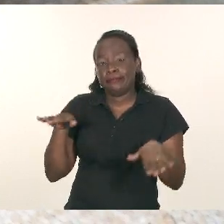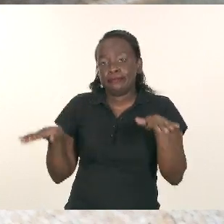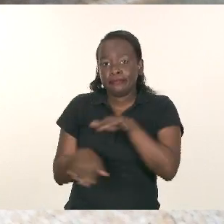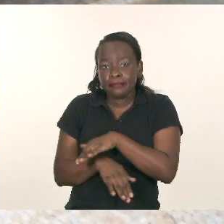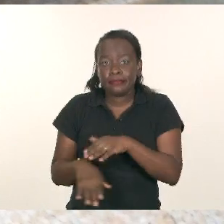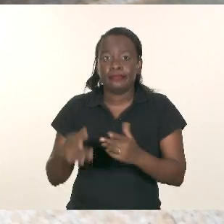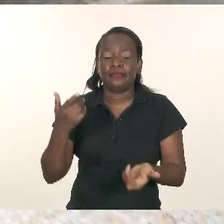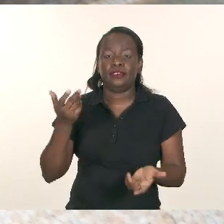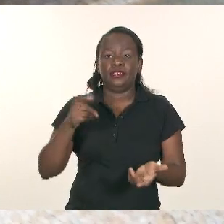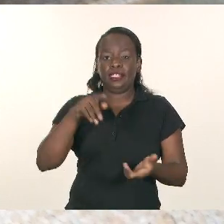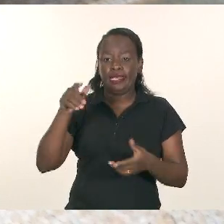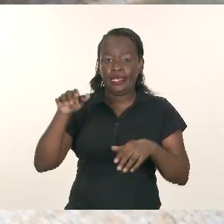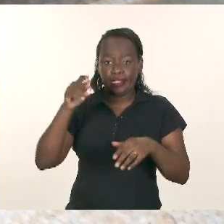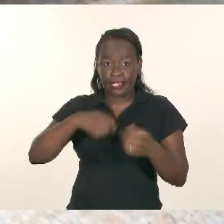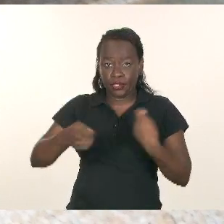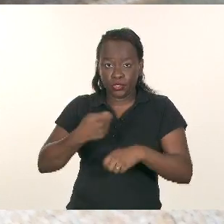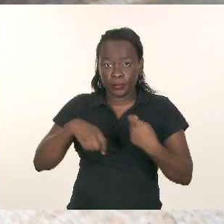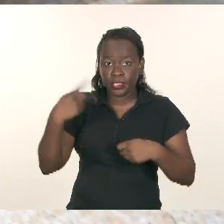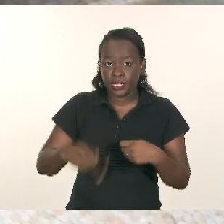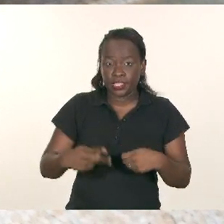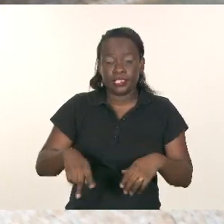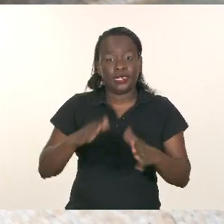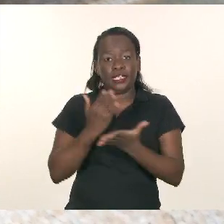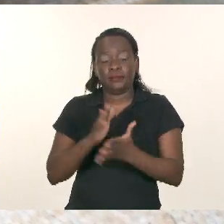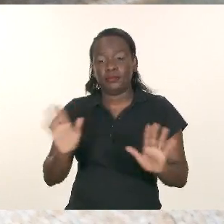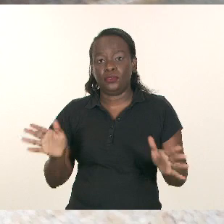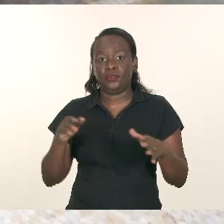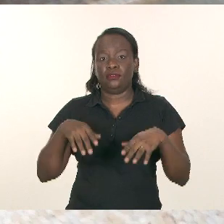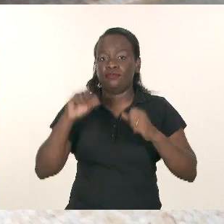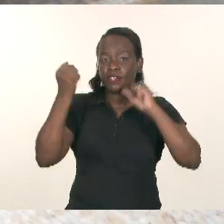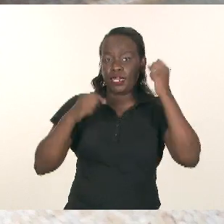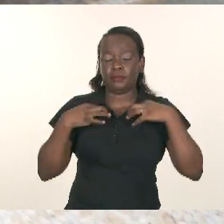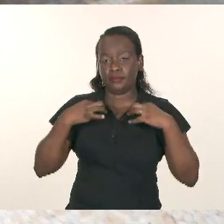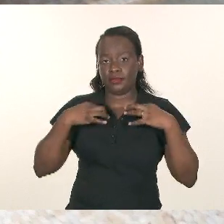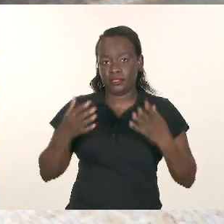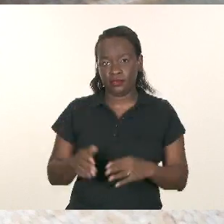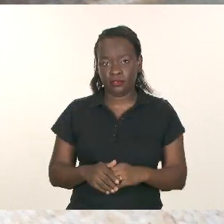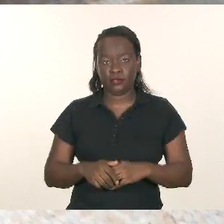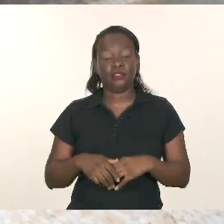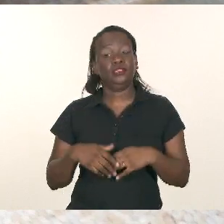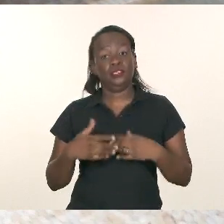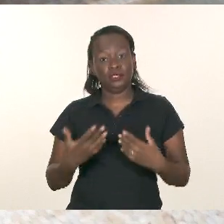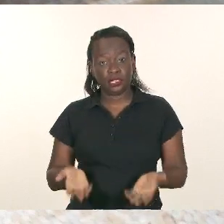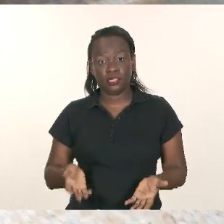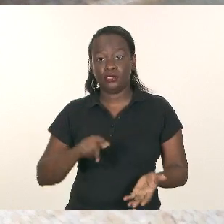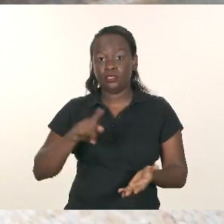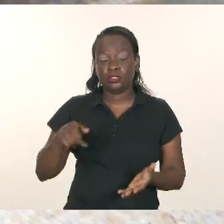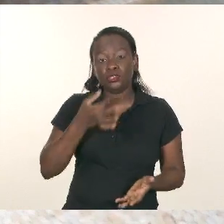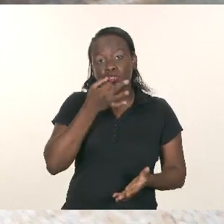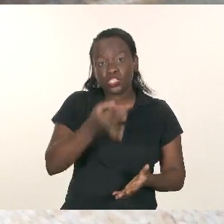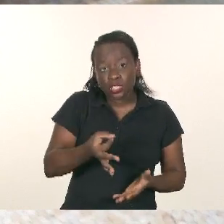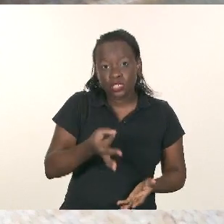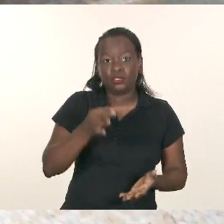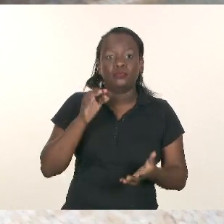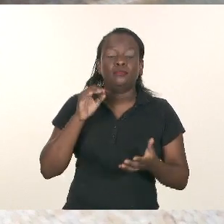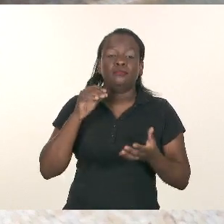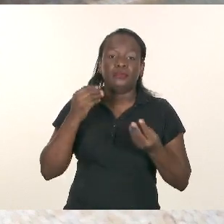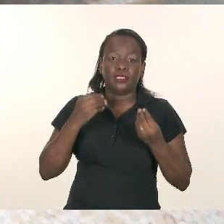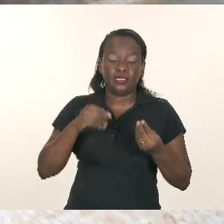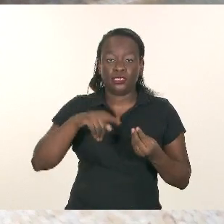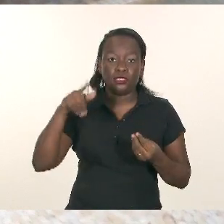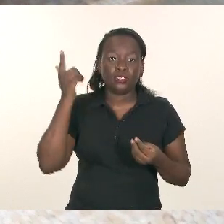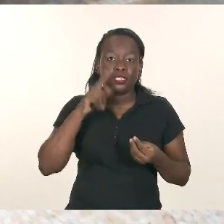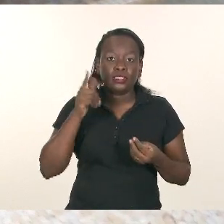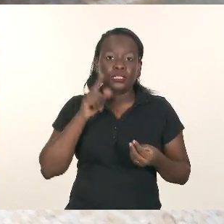e desmontasse a nossa economia do ponto de vista da indústria têxtil. Então fica aqui, né, essa nossa sugestão para que a gente possa